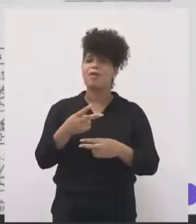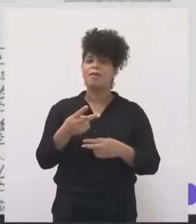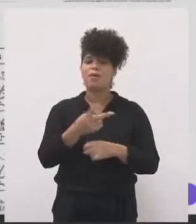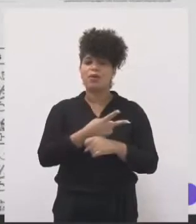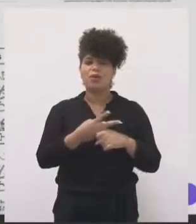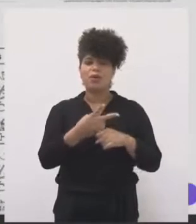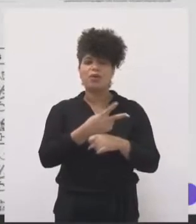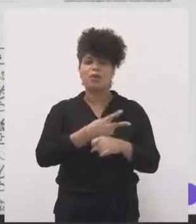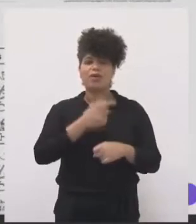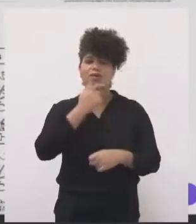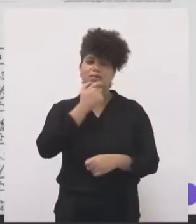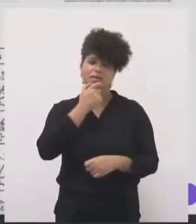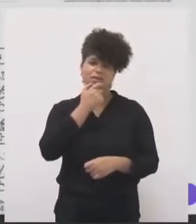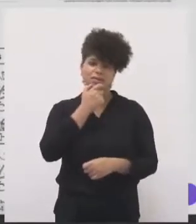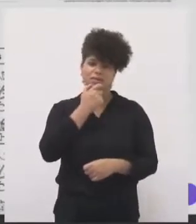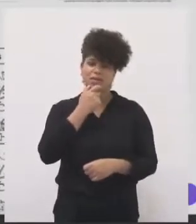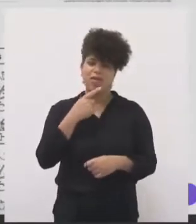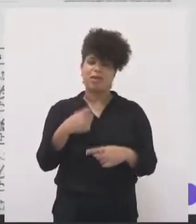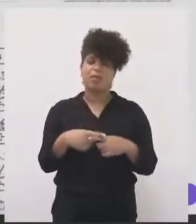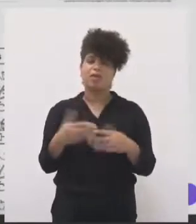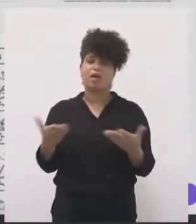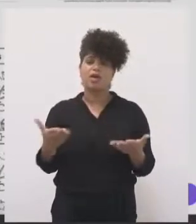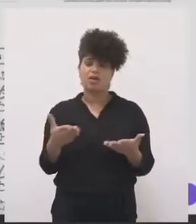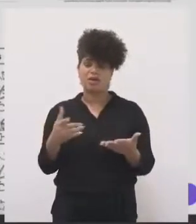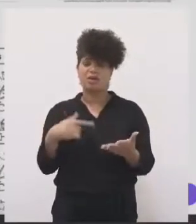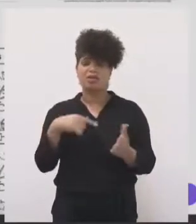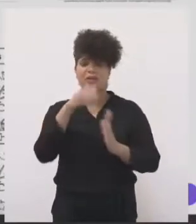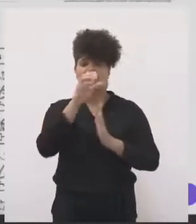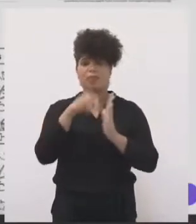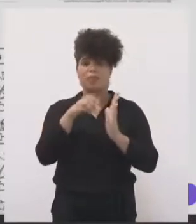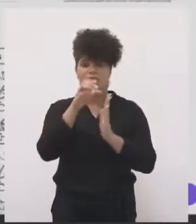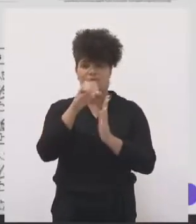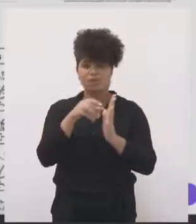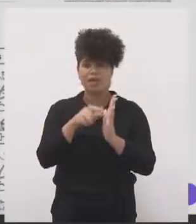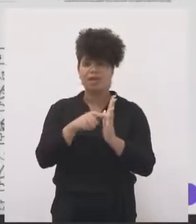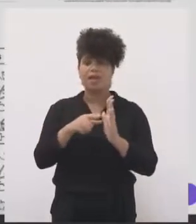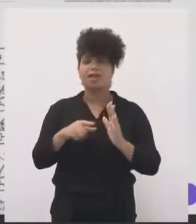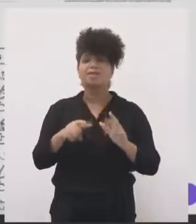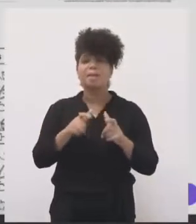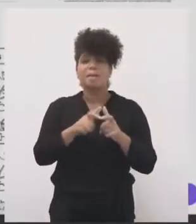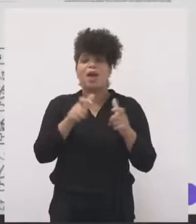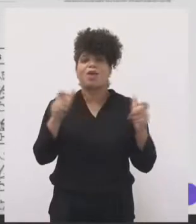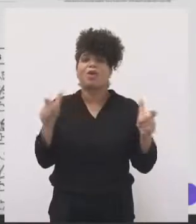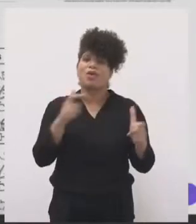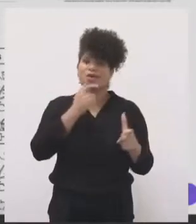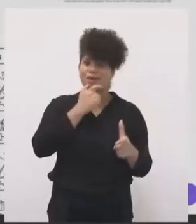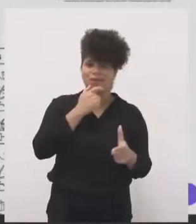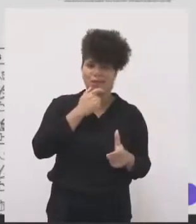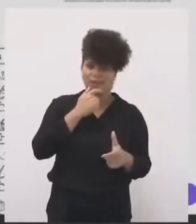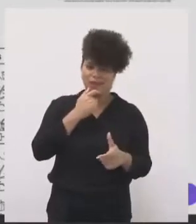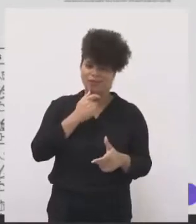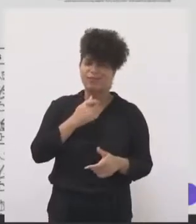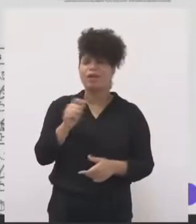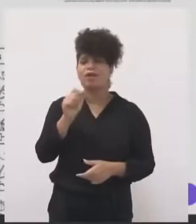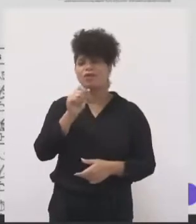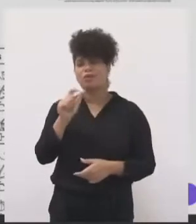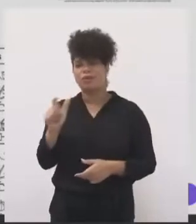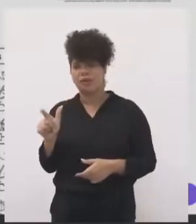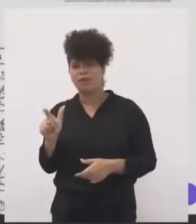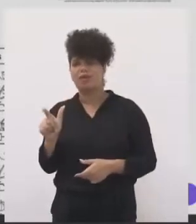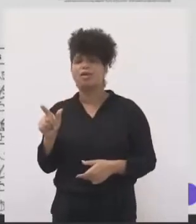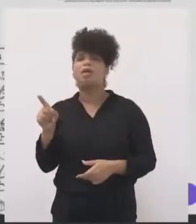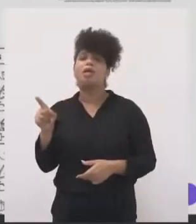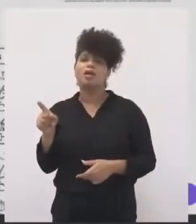porque, infelizmente, a nossa biblioteca de templates é muito maior em inglês do que em português. A gente está trabalhando